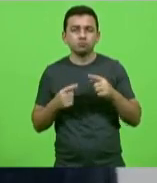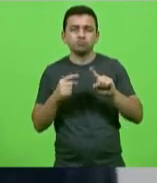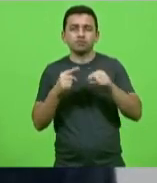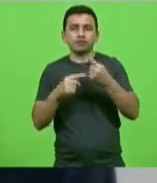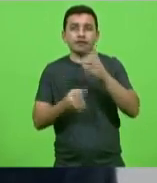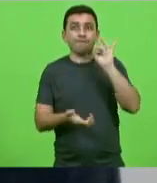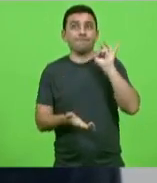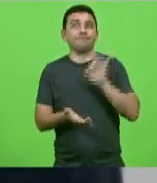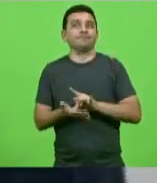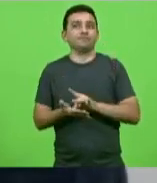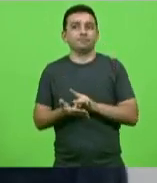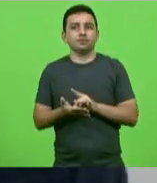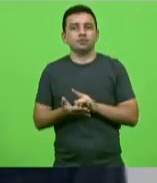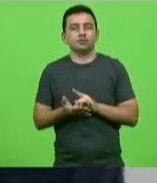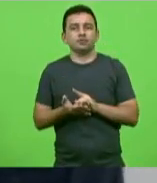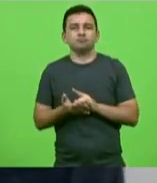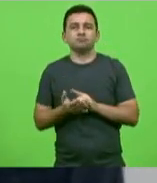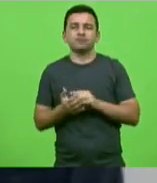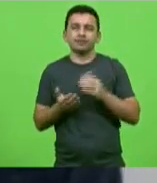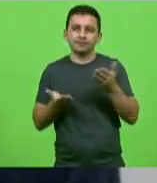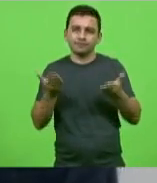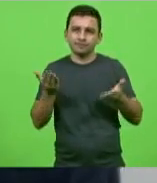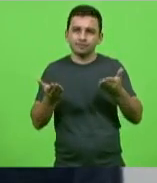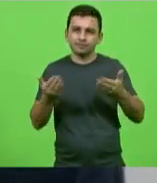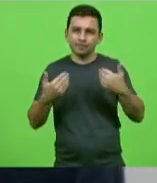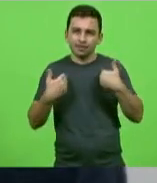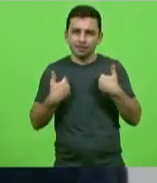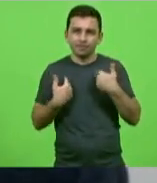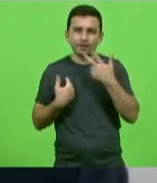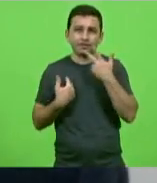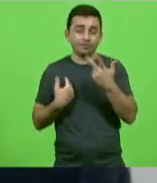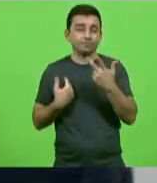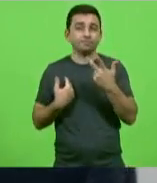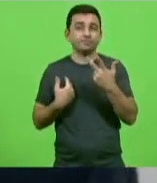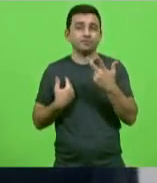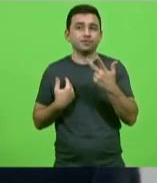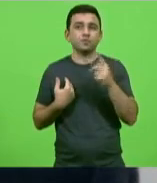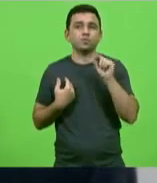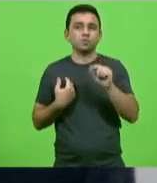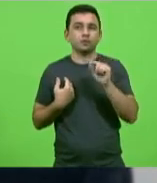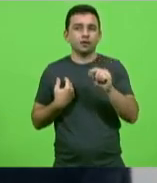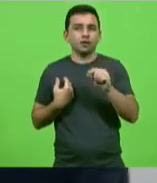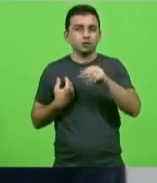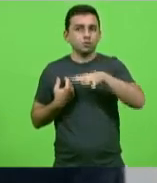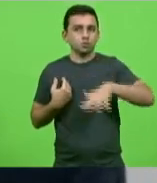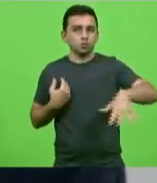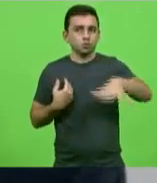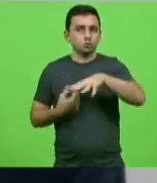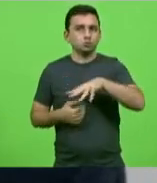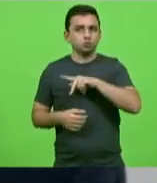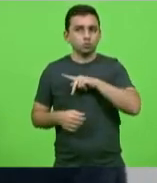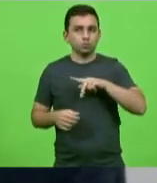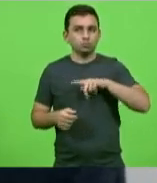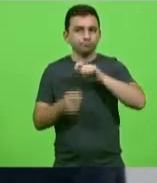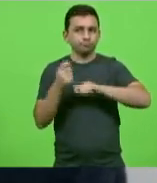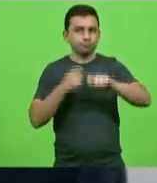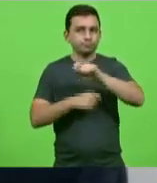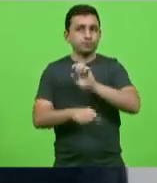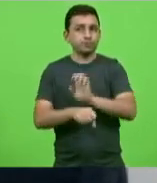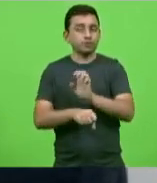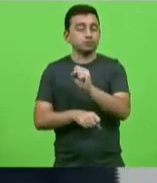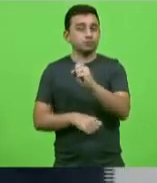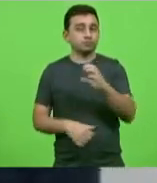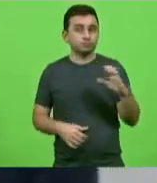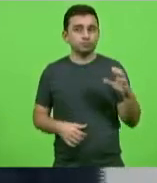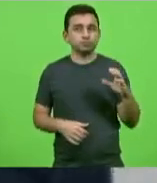realidade. Muito moderado seria, de minha parte, não me ater de que, em uma máquina pública tão vasta quanto a administração do Estado de